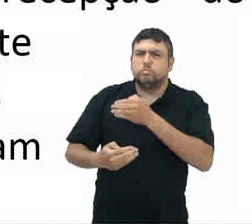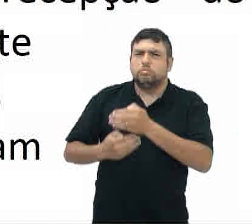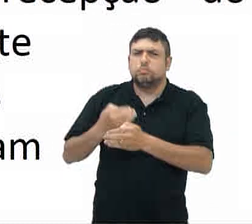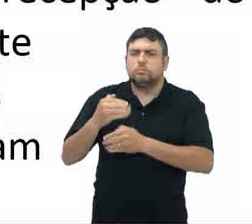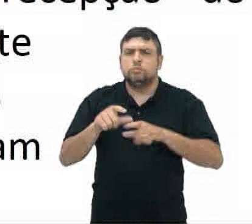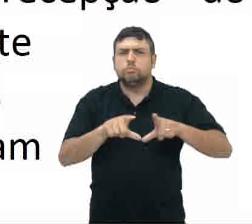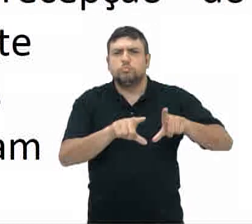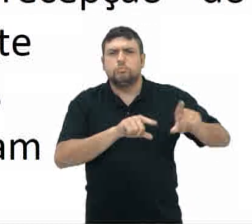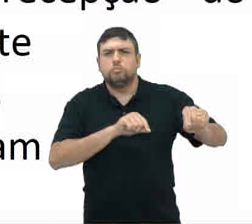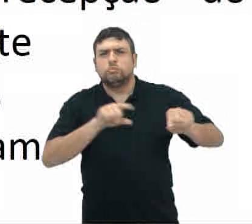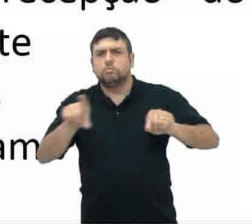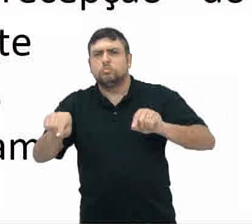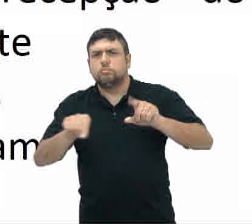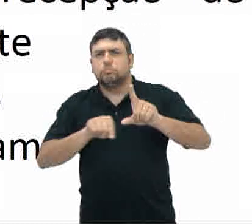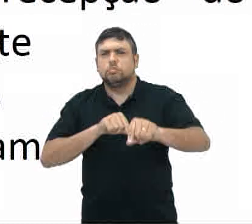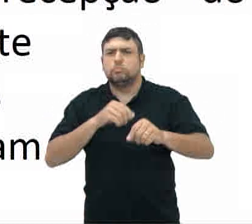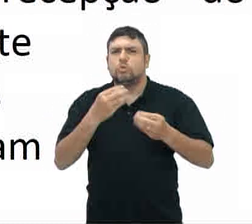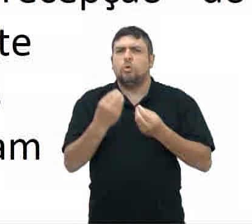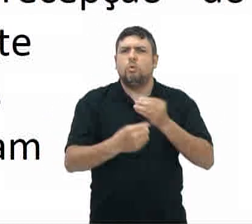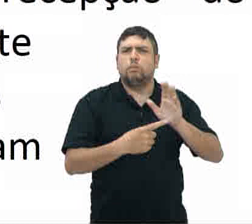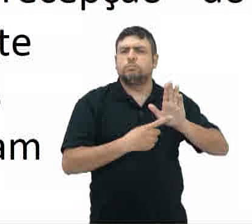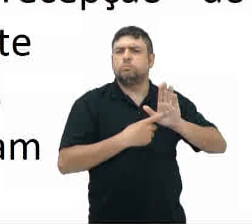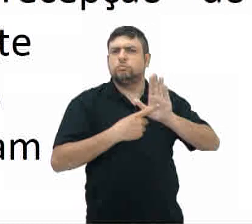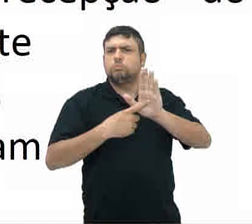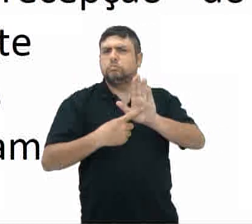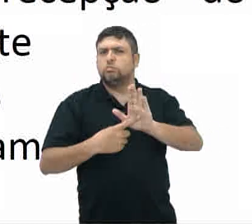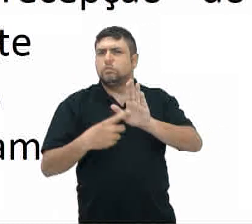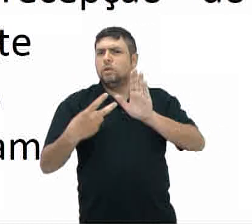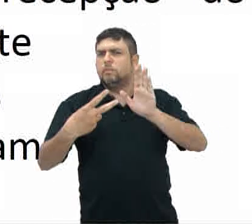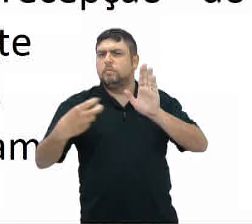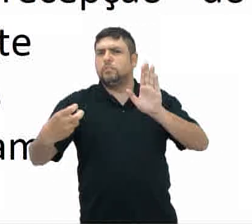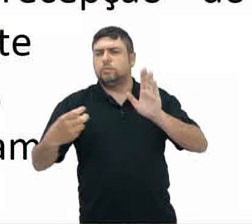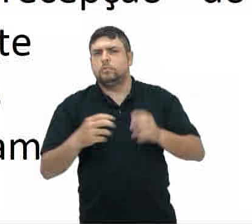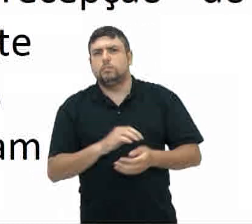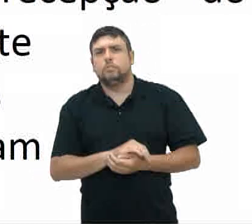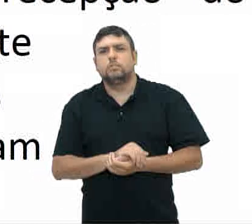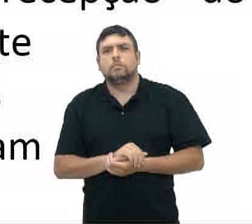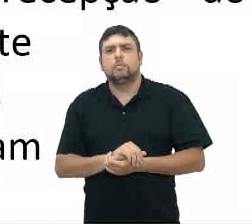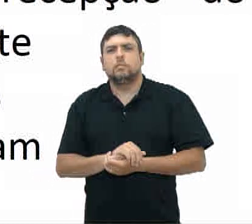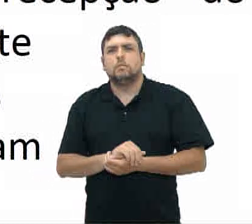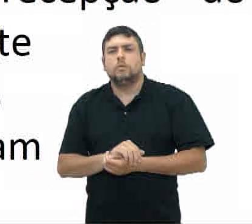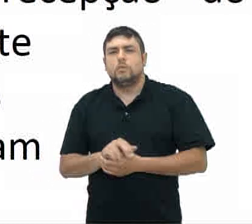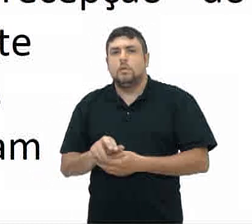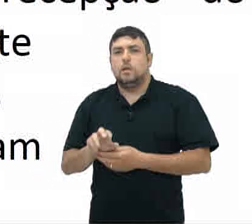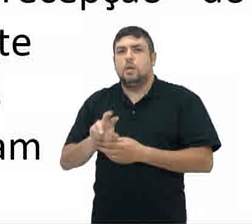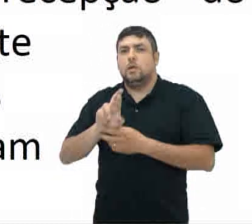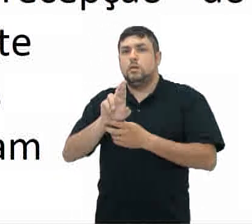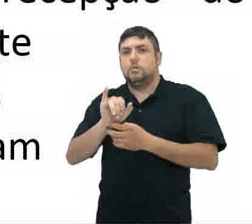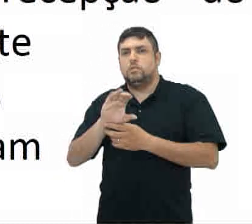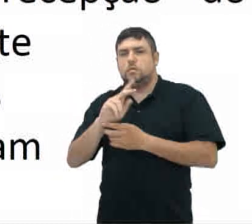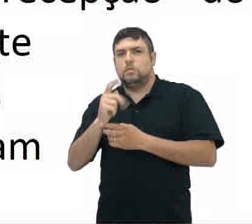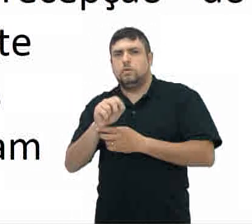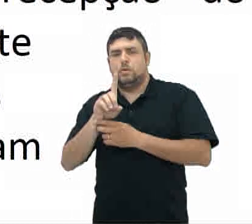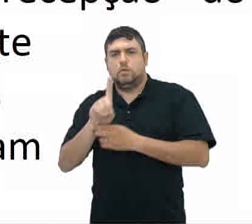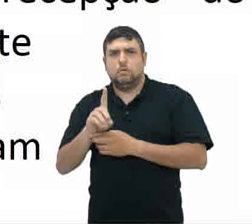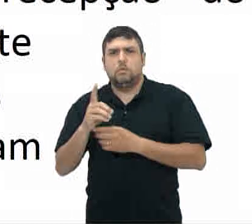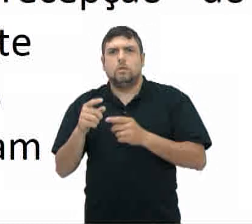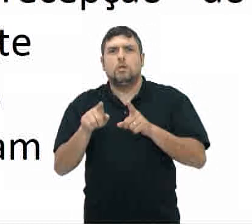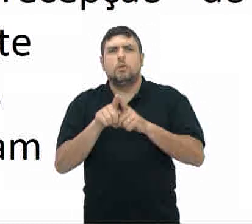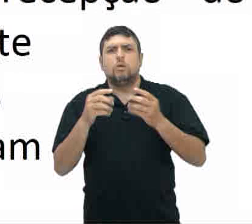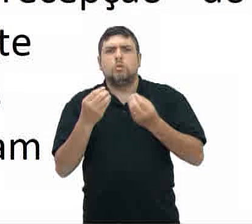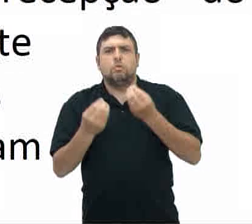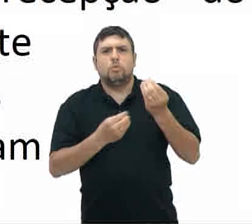na recepção do espectador. Quando o filósofo e crítico de artes Richard von Heim, em seu livro A Arte e seus